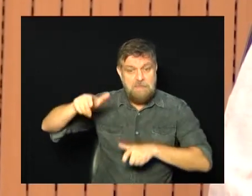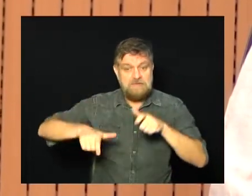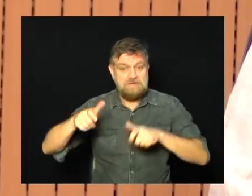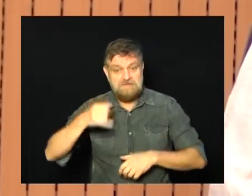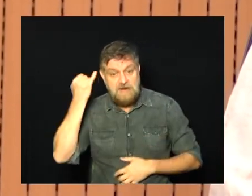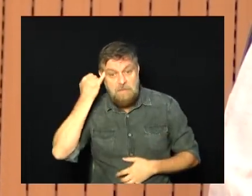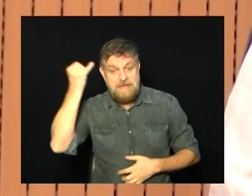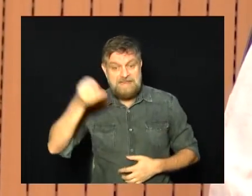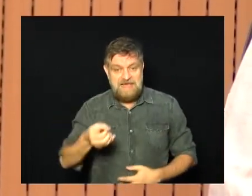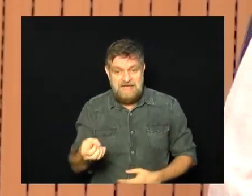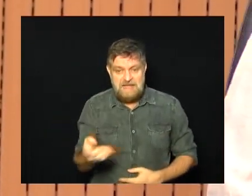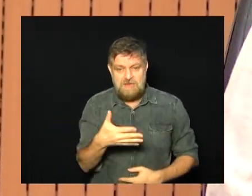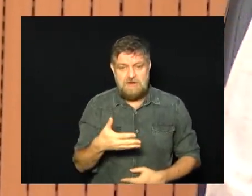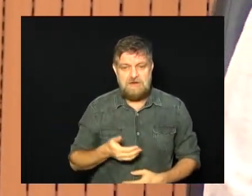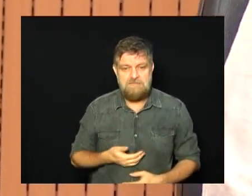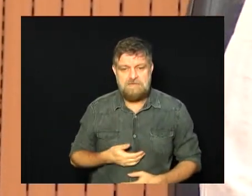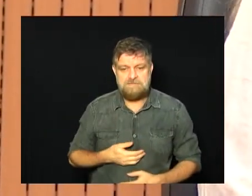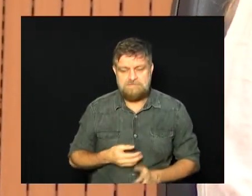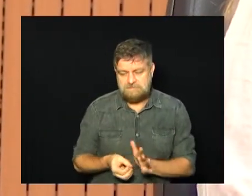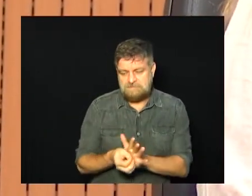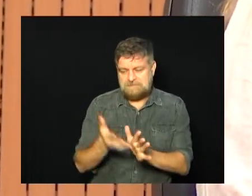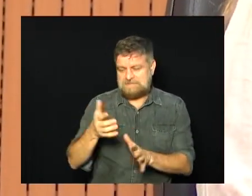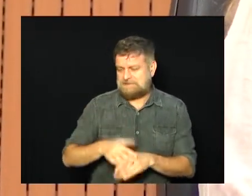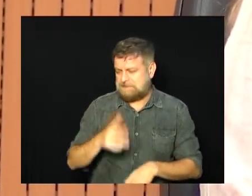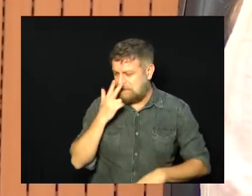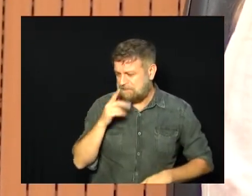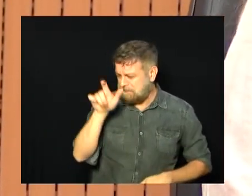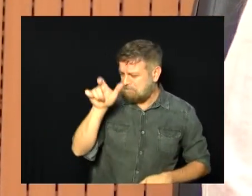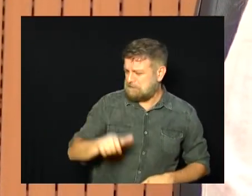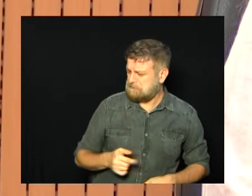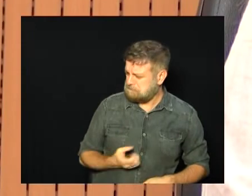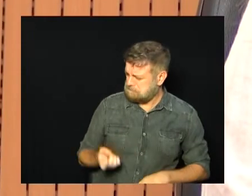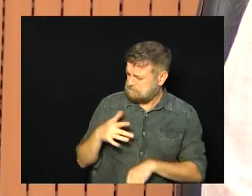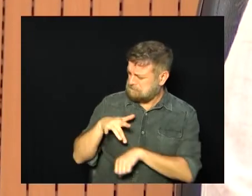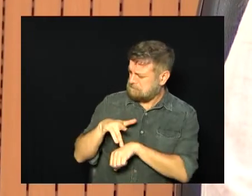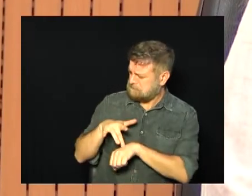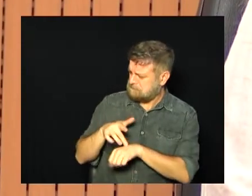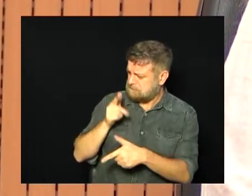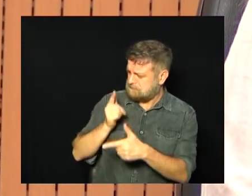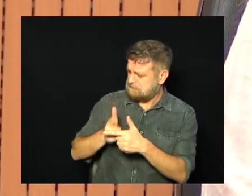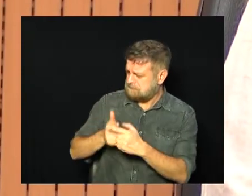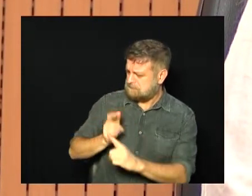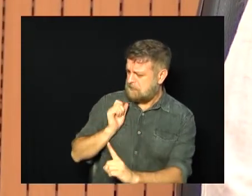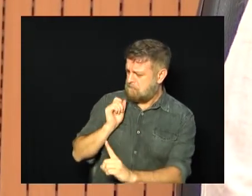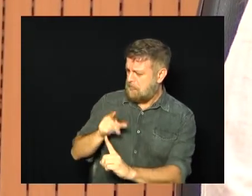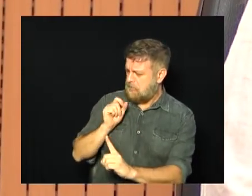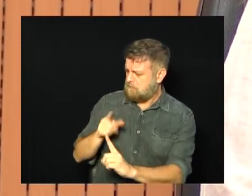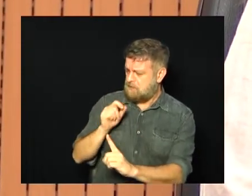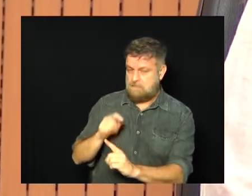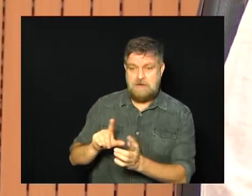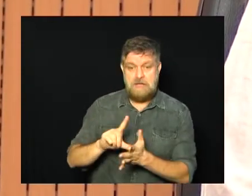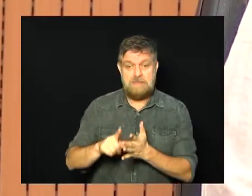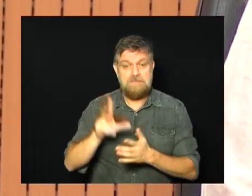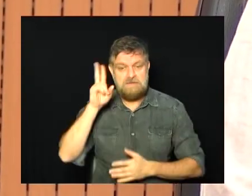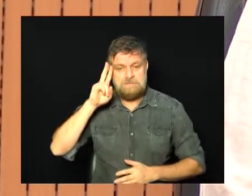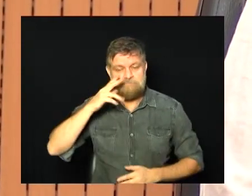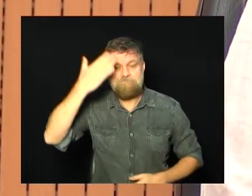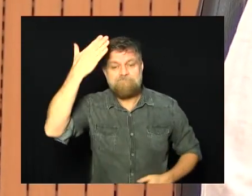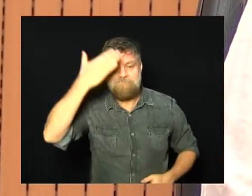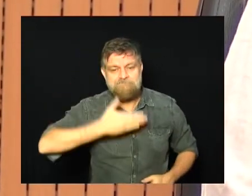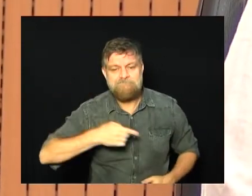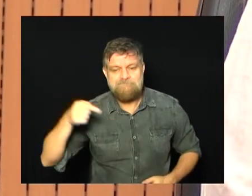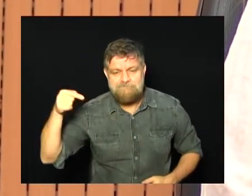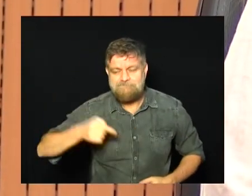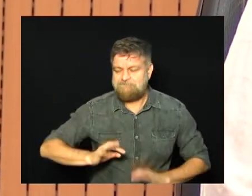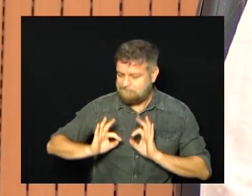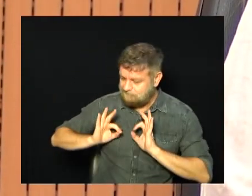inovaram, muitas vezes foram tidos como loucos, malucos, foram criticados, e depois a história mostrou que ali